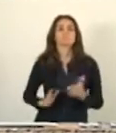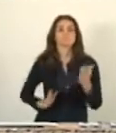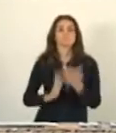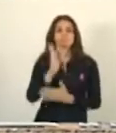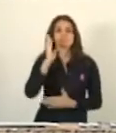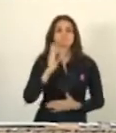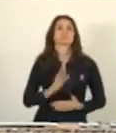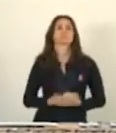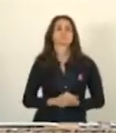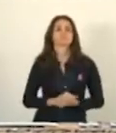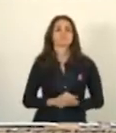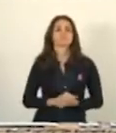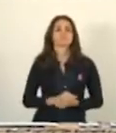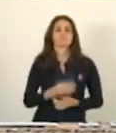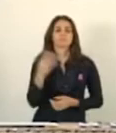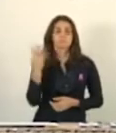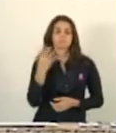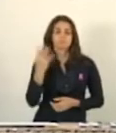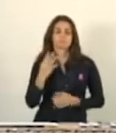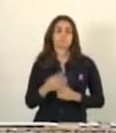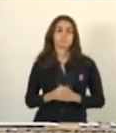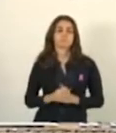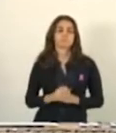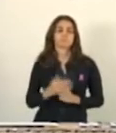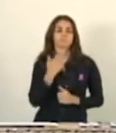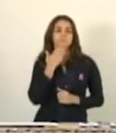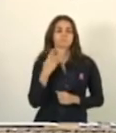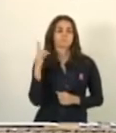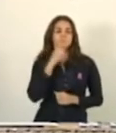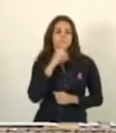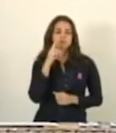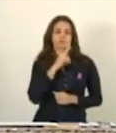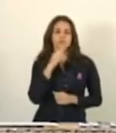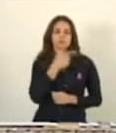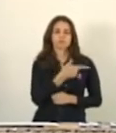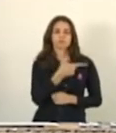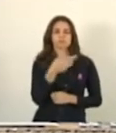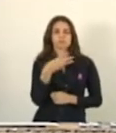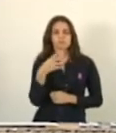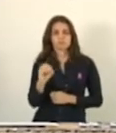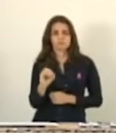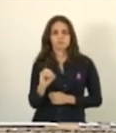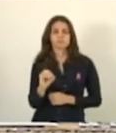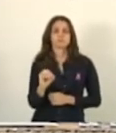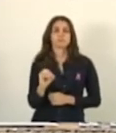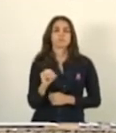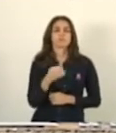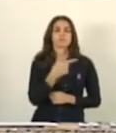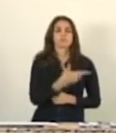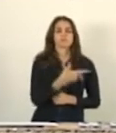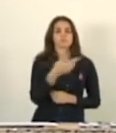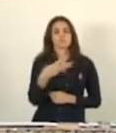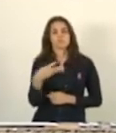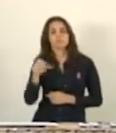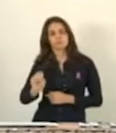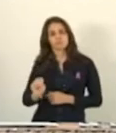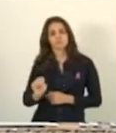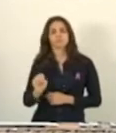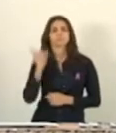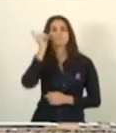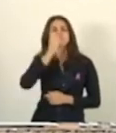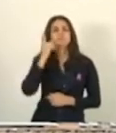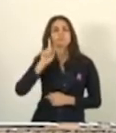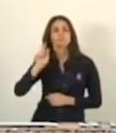Aprovado. 44, requerimento de urgência 230 e 238,